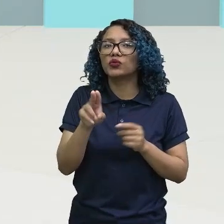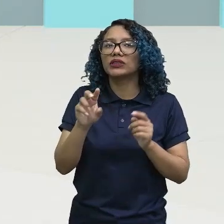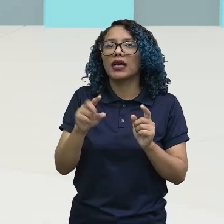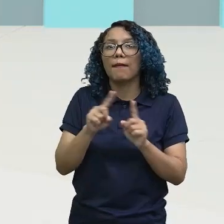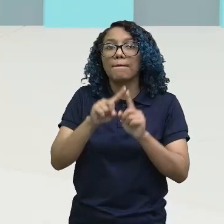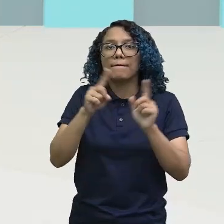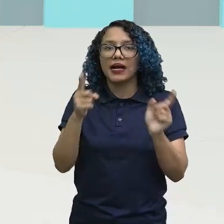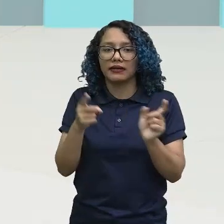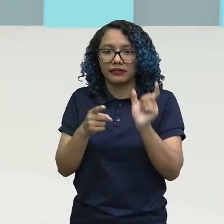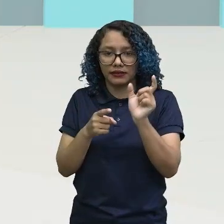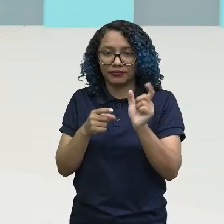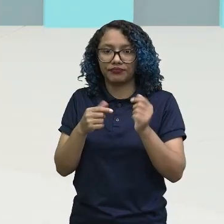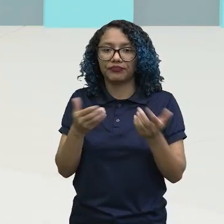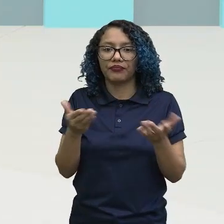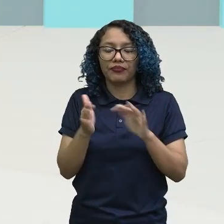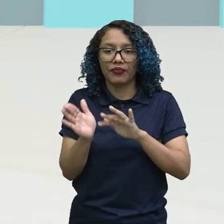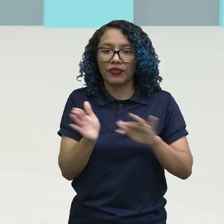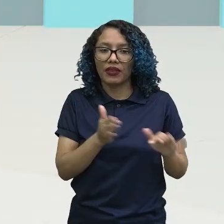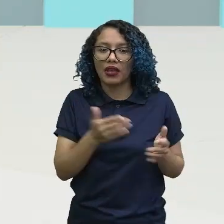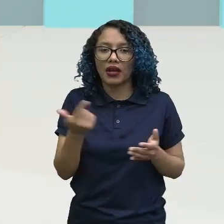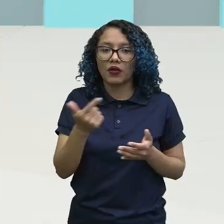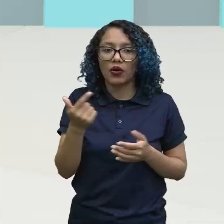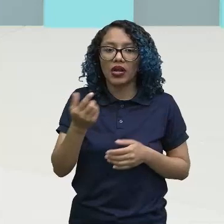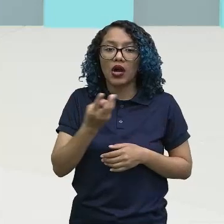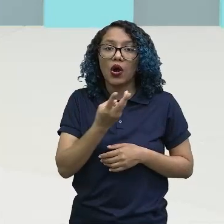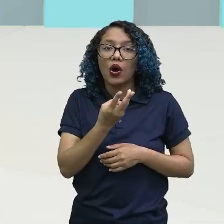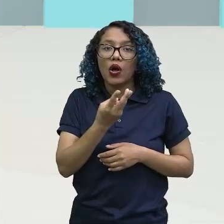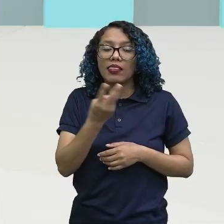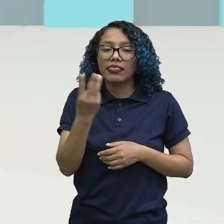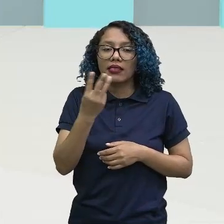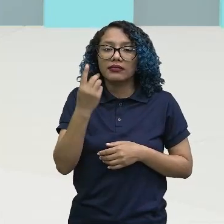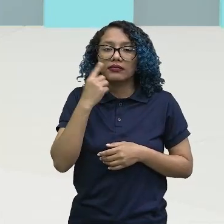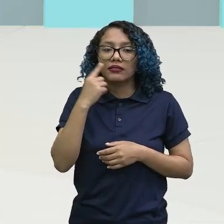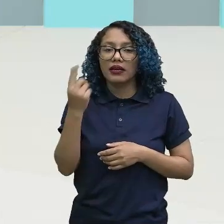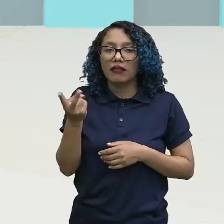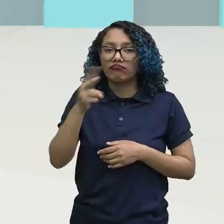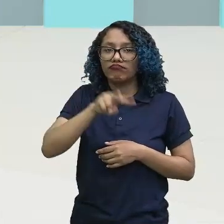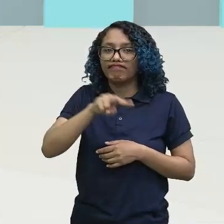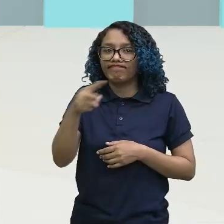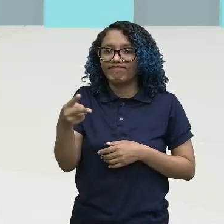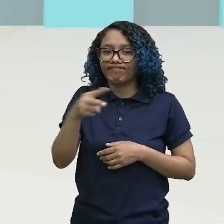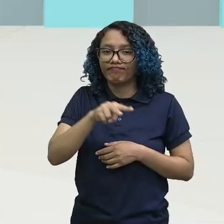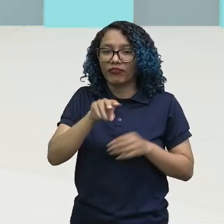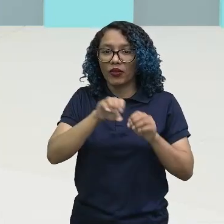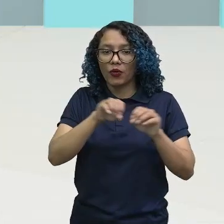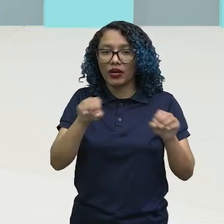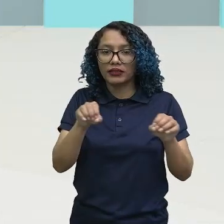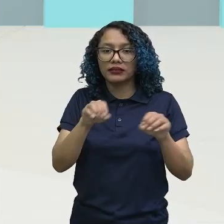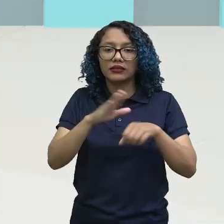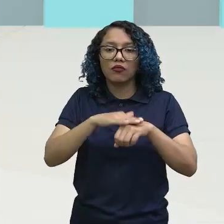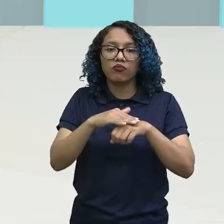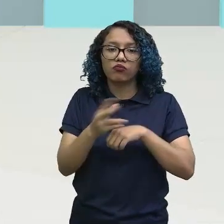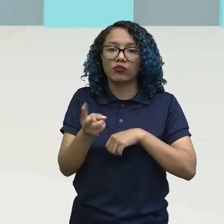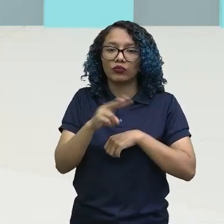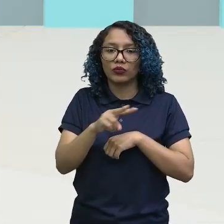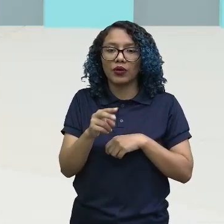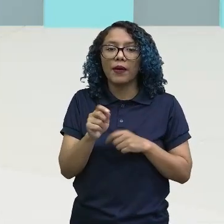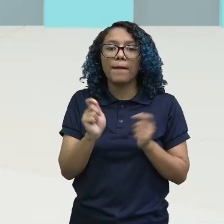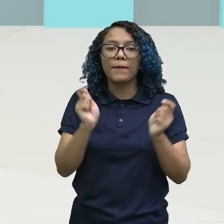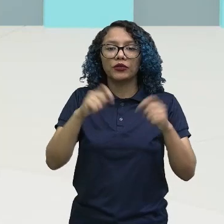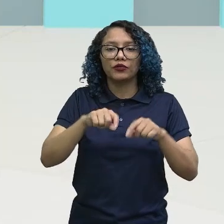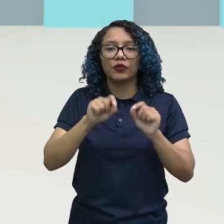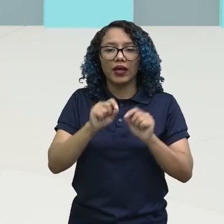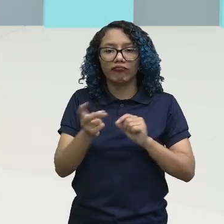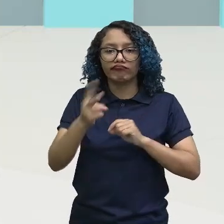oração coordenada sindética alternativa, que dá a ideia de alternância ou de exclusão. E